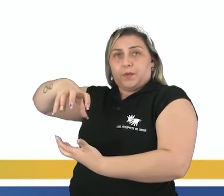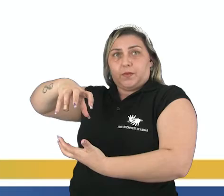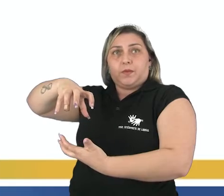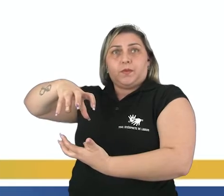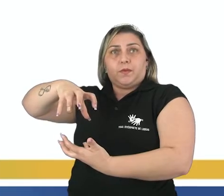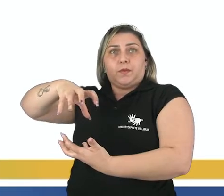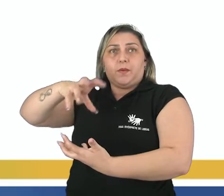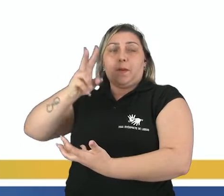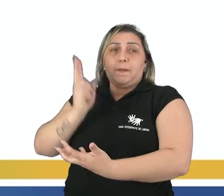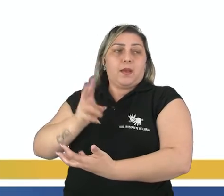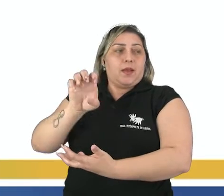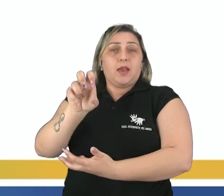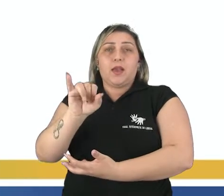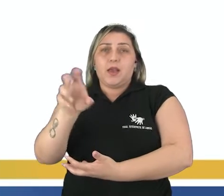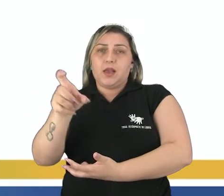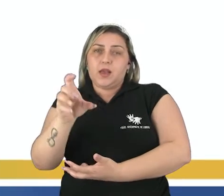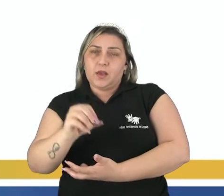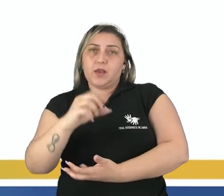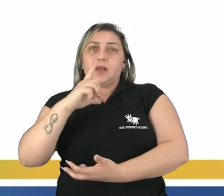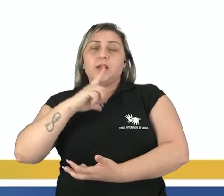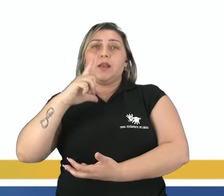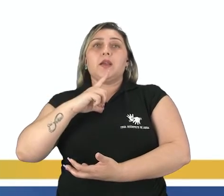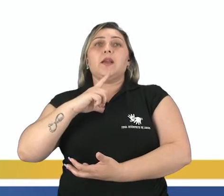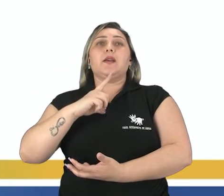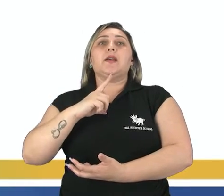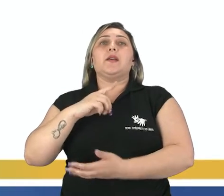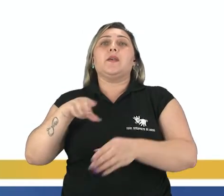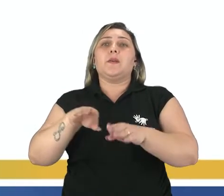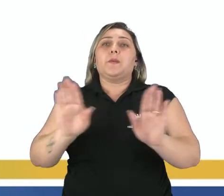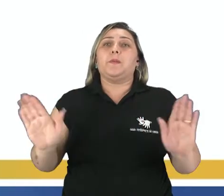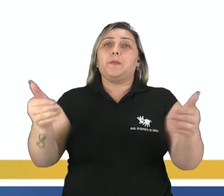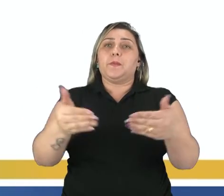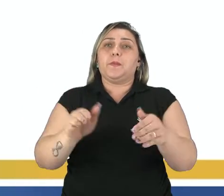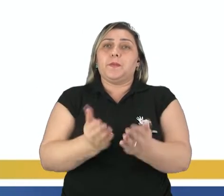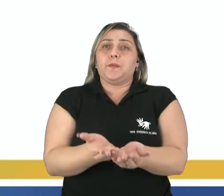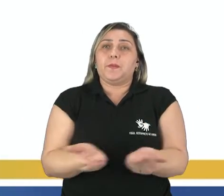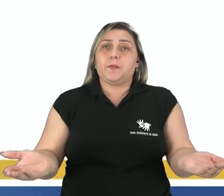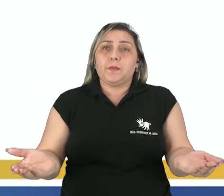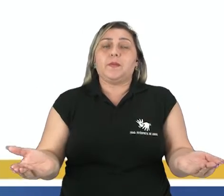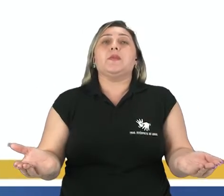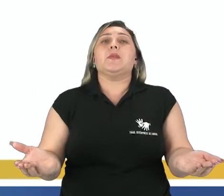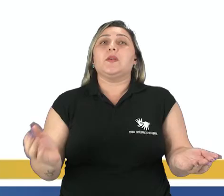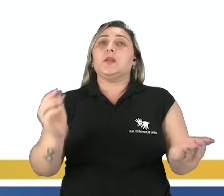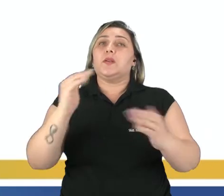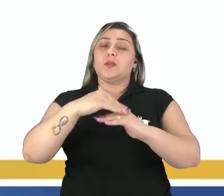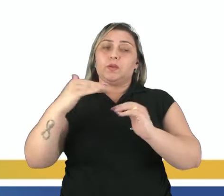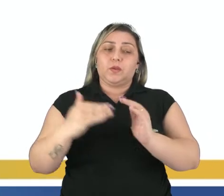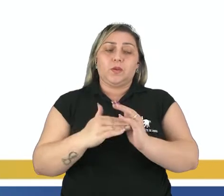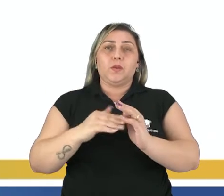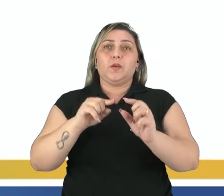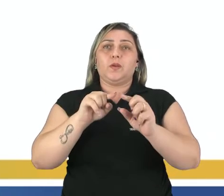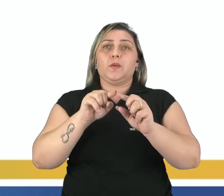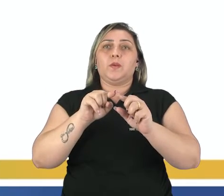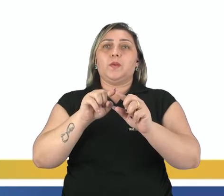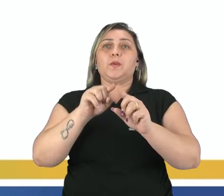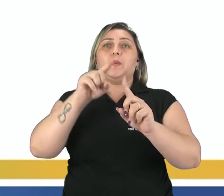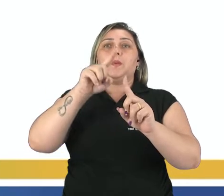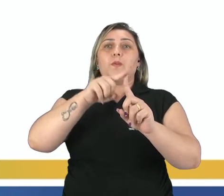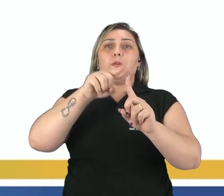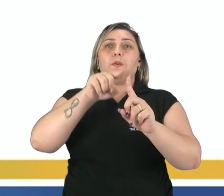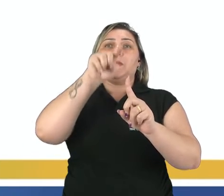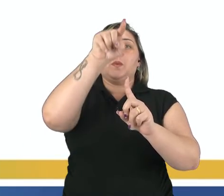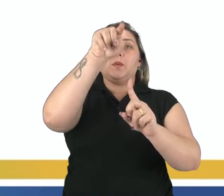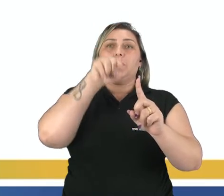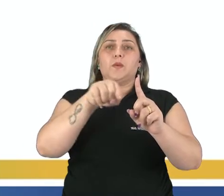de um eixo. É composto por uma superfície fechada, na medida em que todos os pontos estão